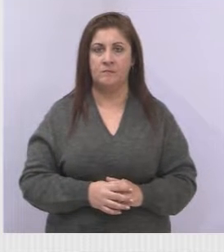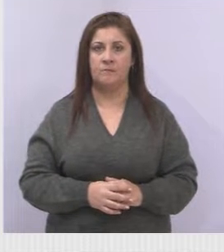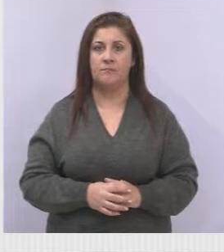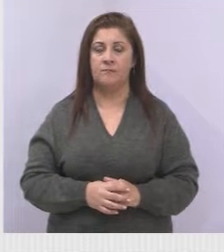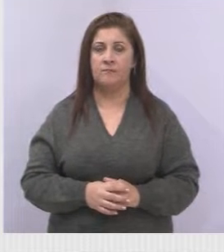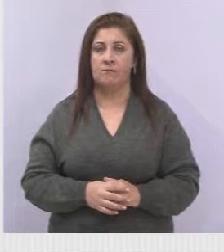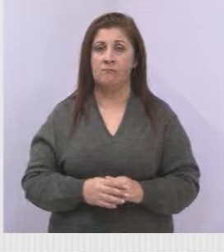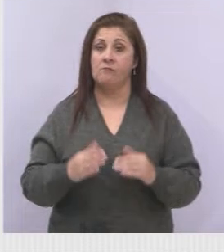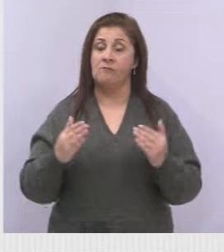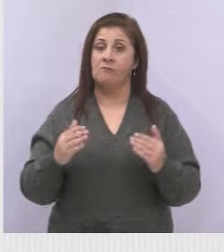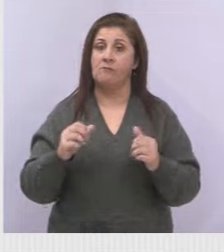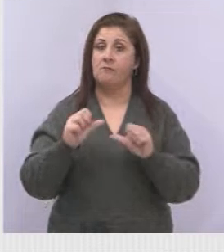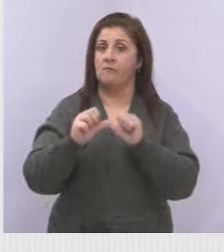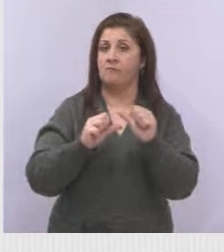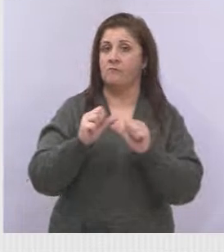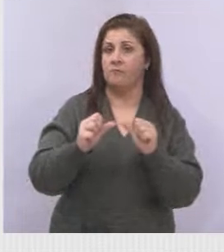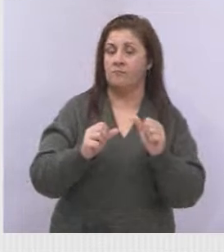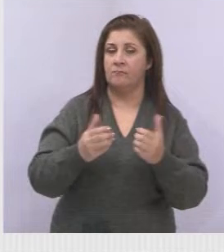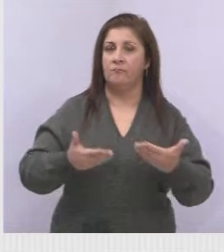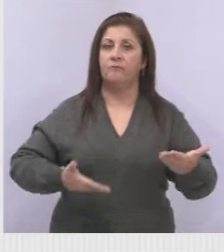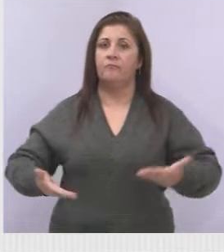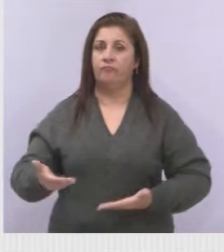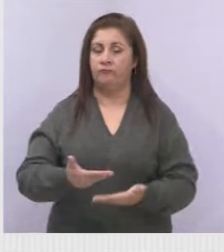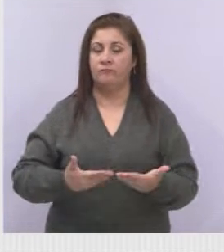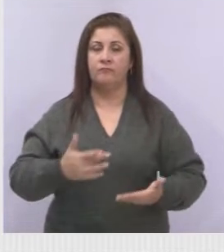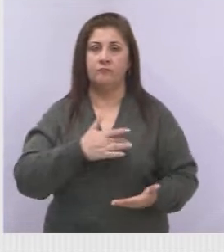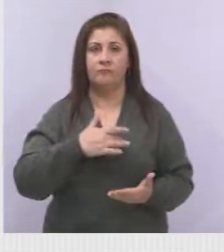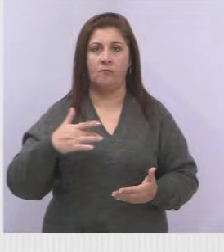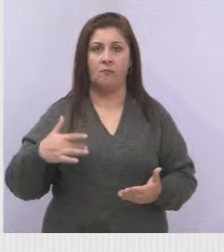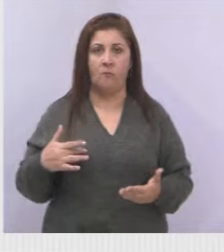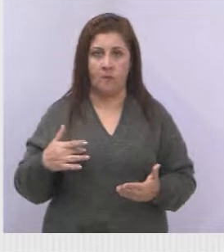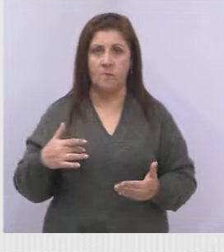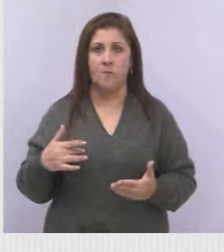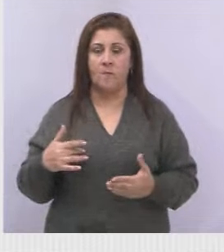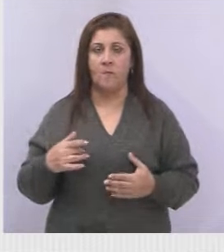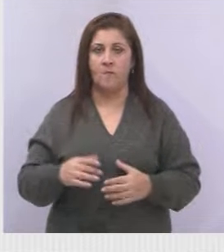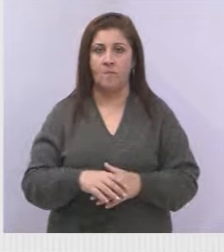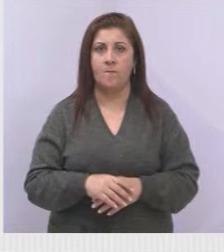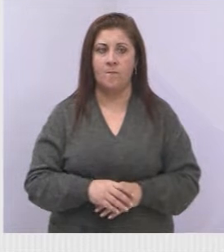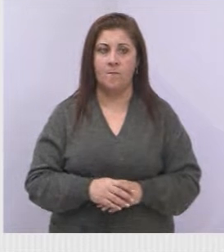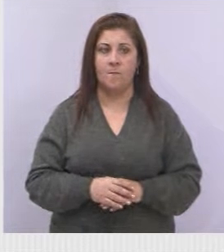Com a modernização do serviço de saúde, a tendência é que aumente